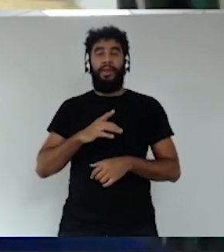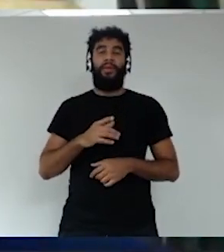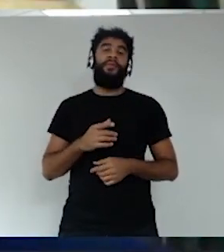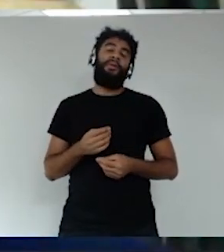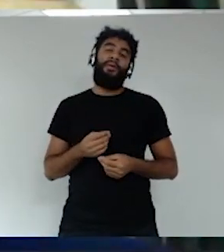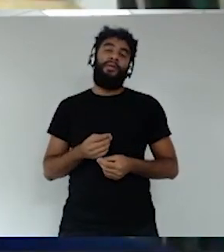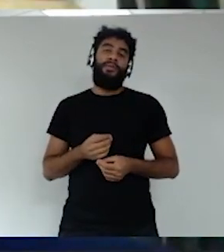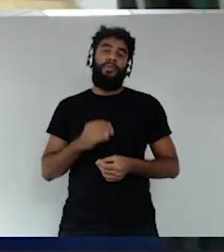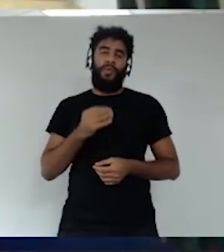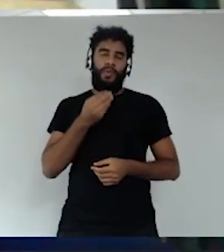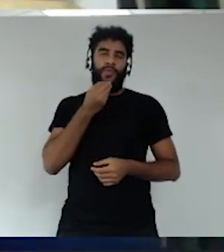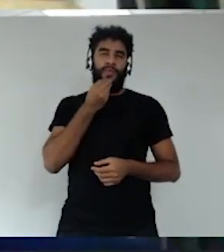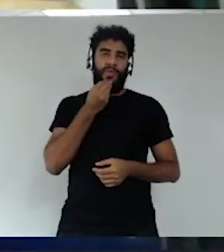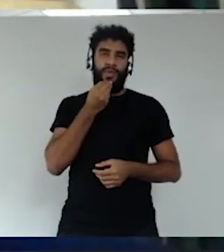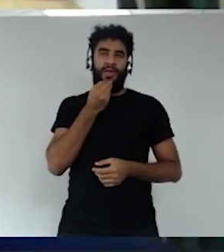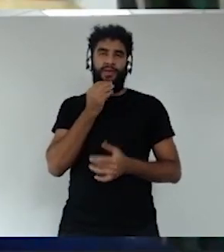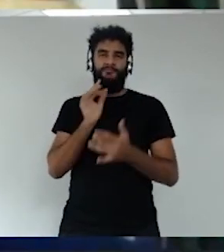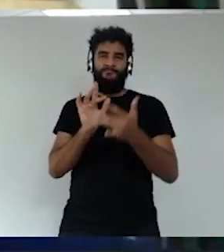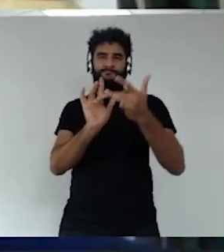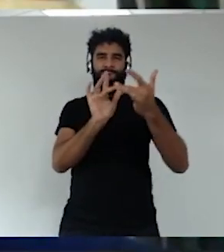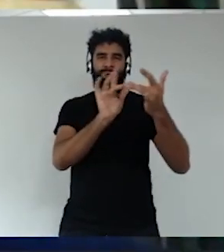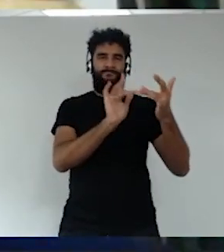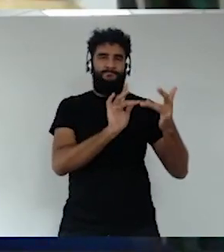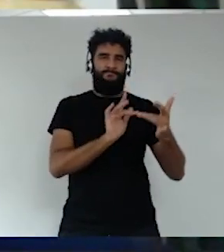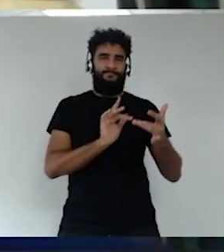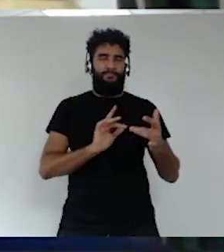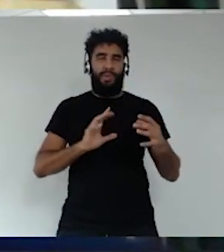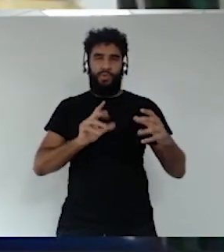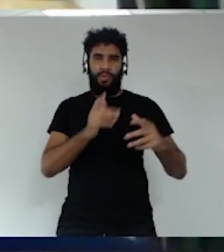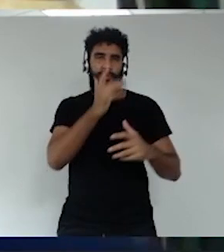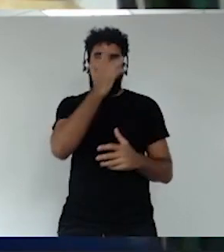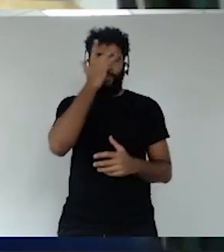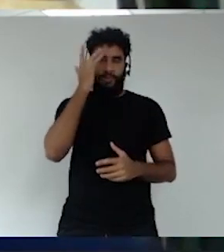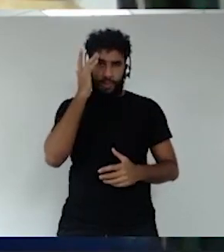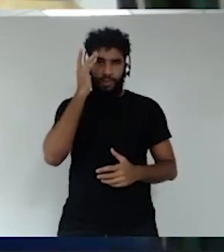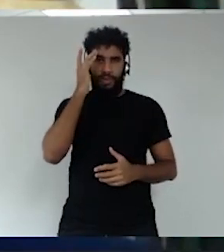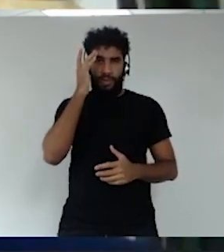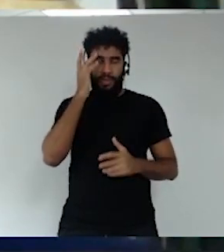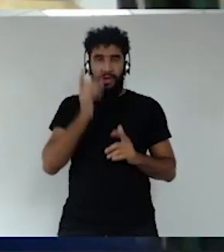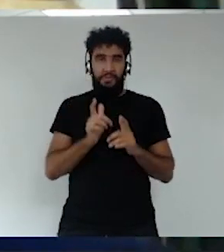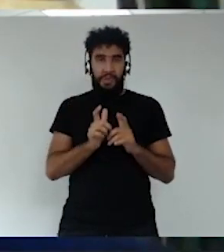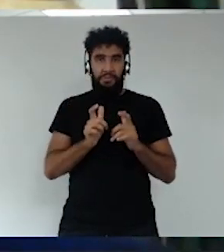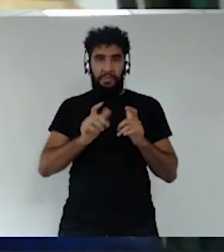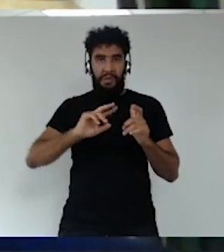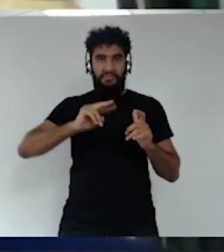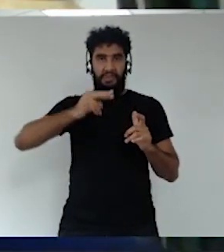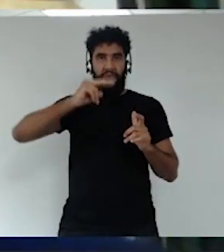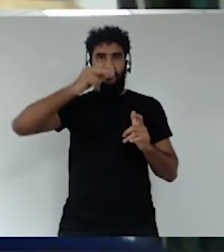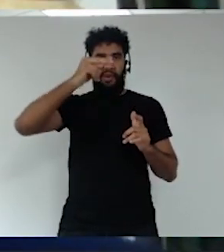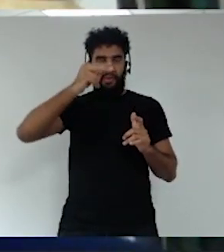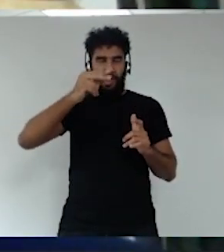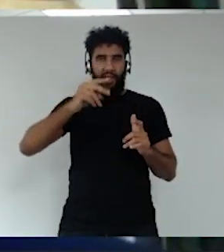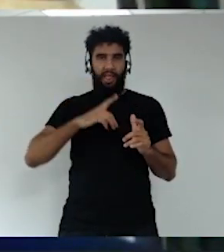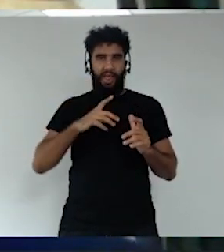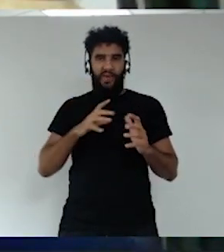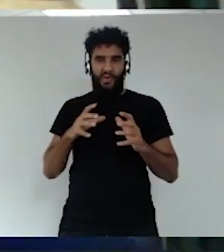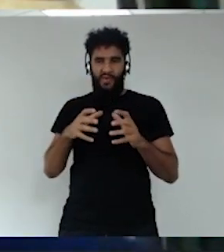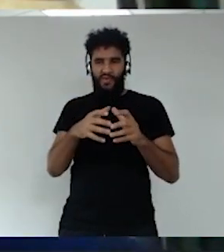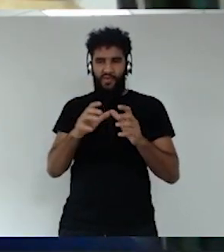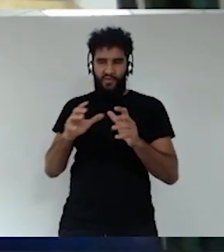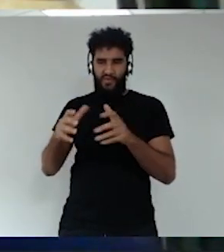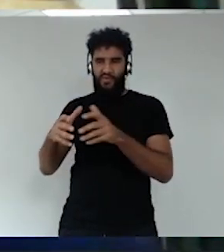me ligar a todas essas pessoas que cada vez mais se multiplicam numa rede